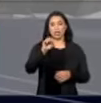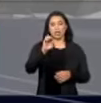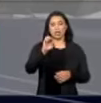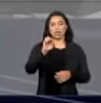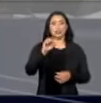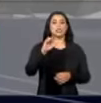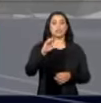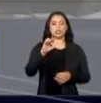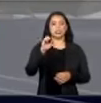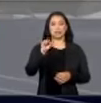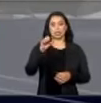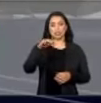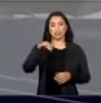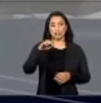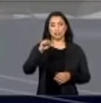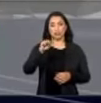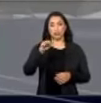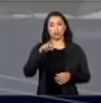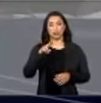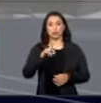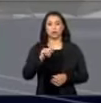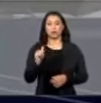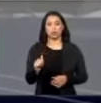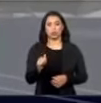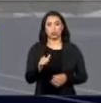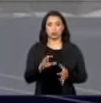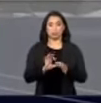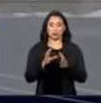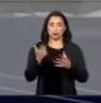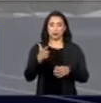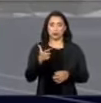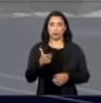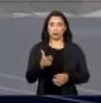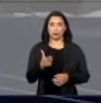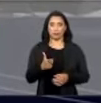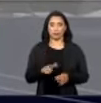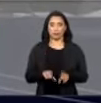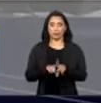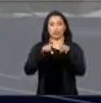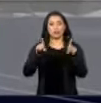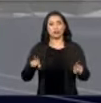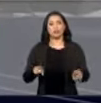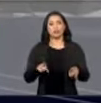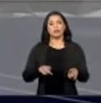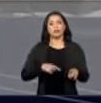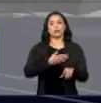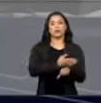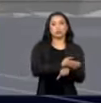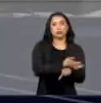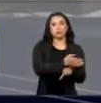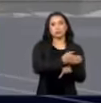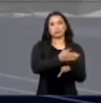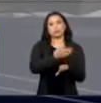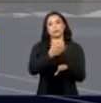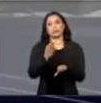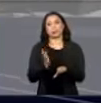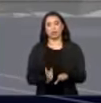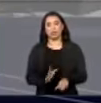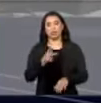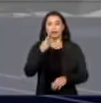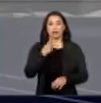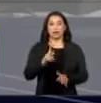censura havia, liberdade não poderia haver. Mas durante muito tempo eu ainda ouvi muito essa tal de censura